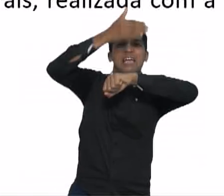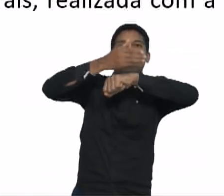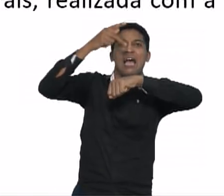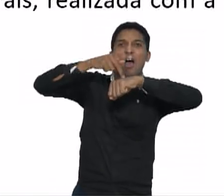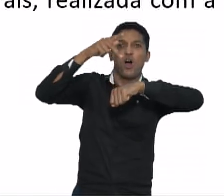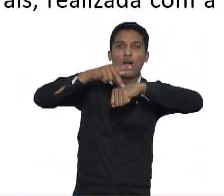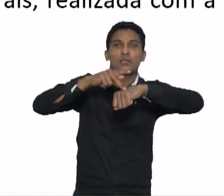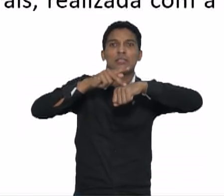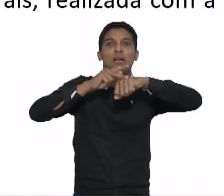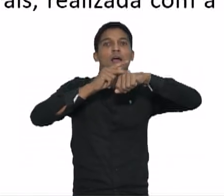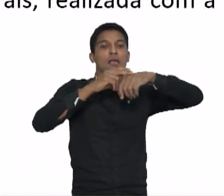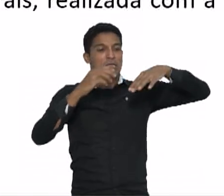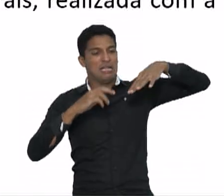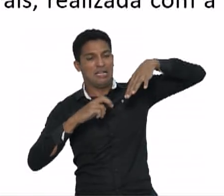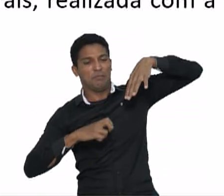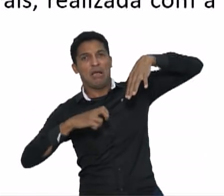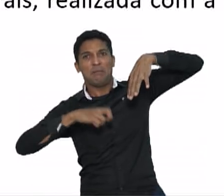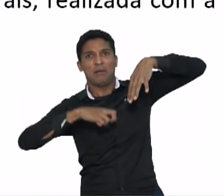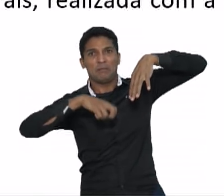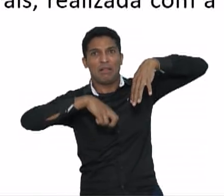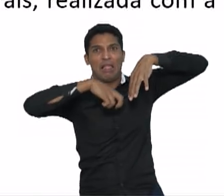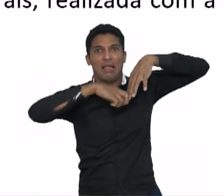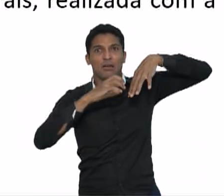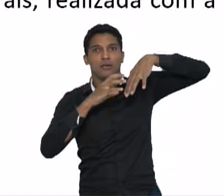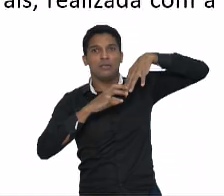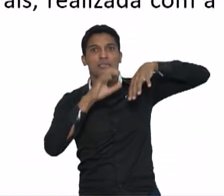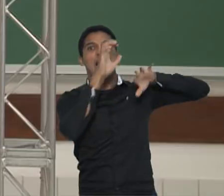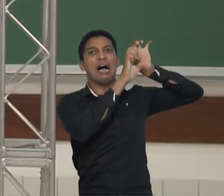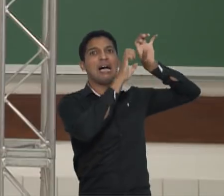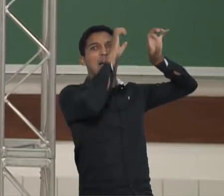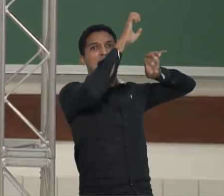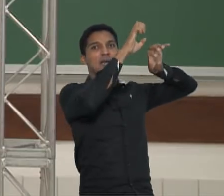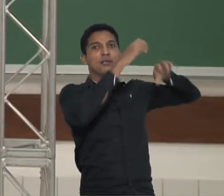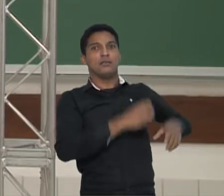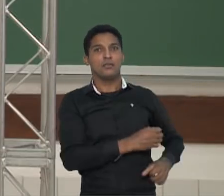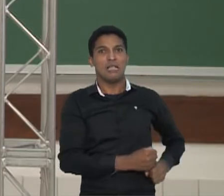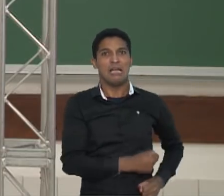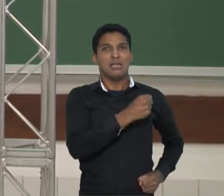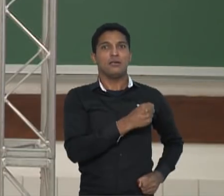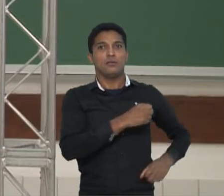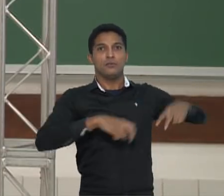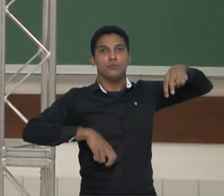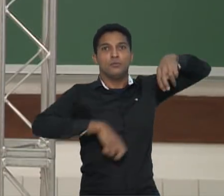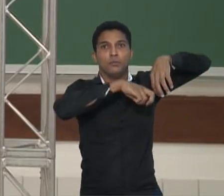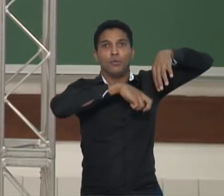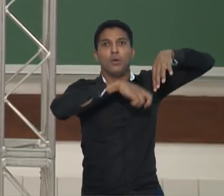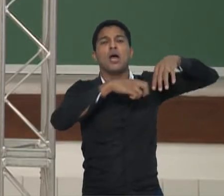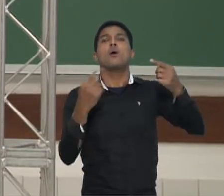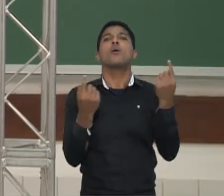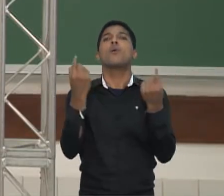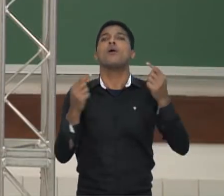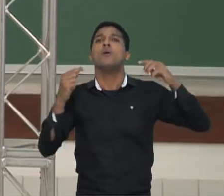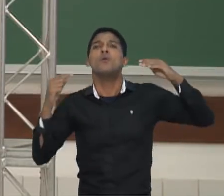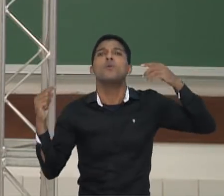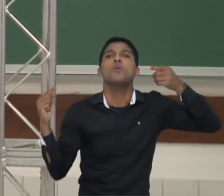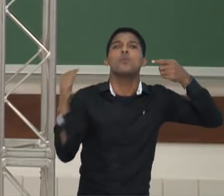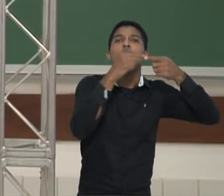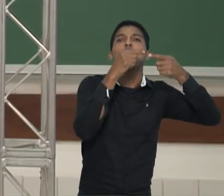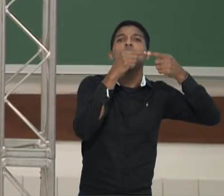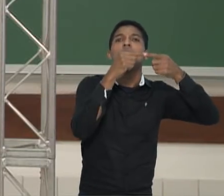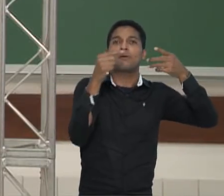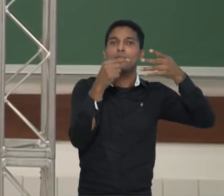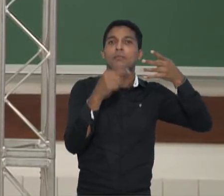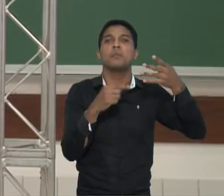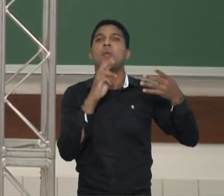realizada com a ajuda de equipamentos de segurança. Então, eu vou dar agora um tempinho para vocês pensarem um pouquinho,